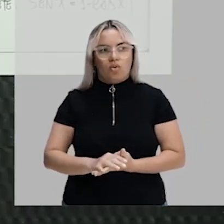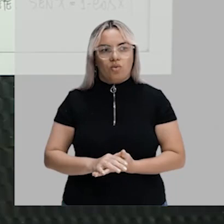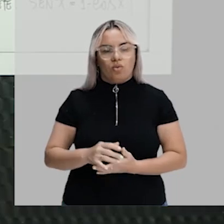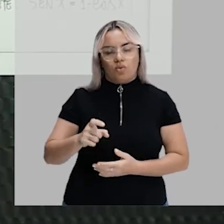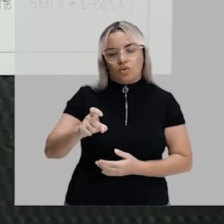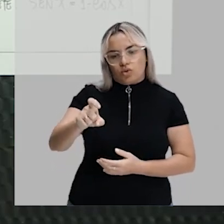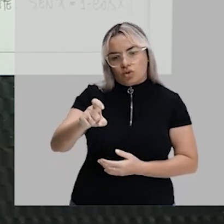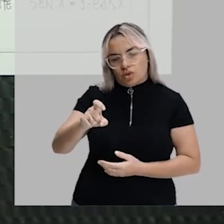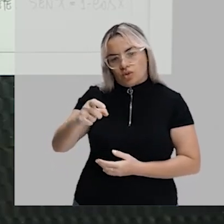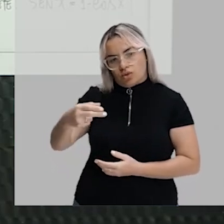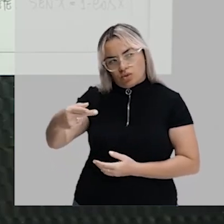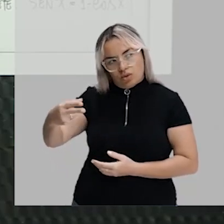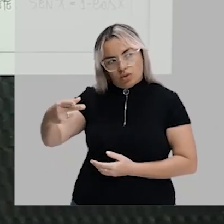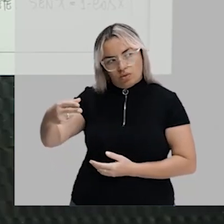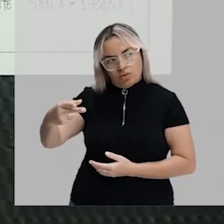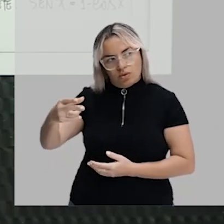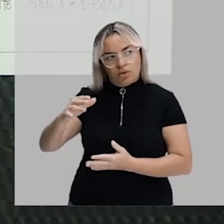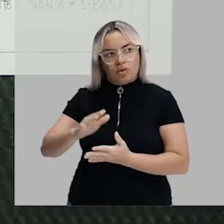né